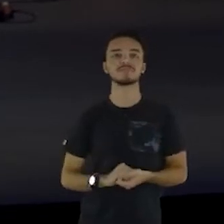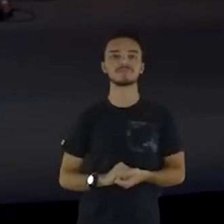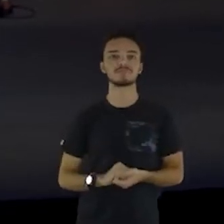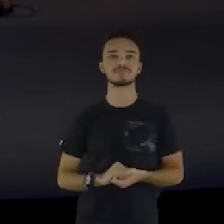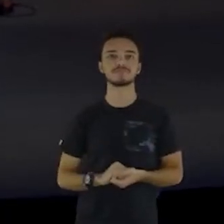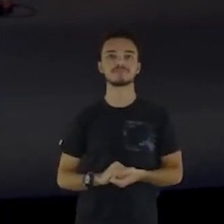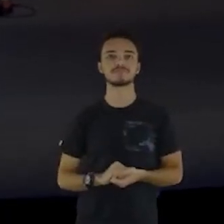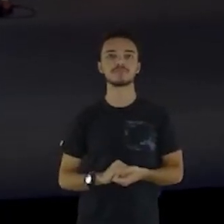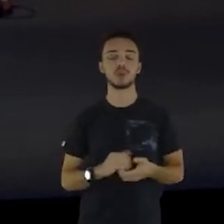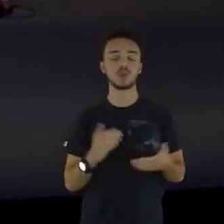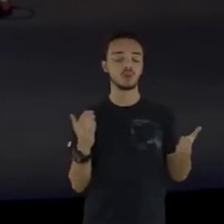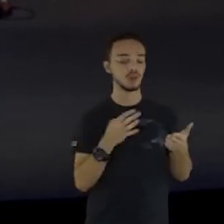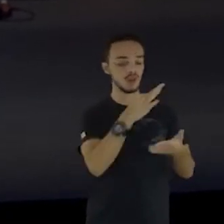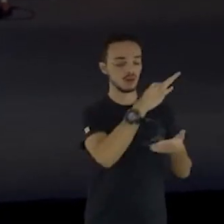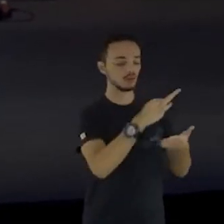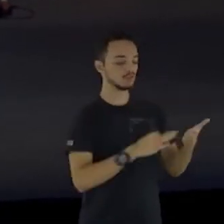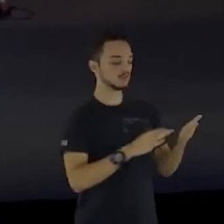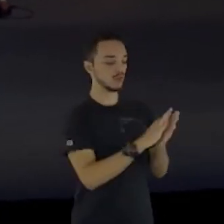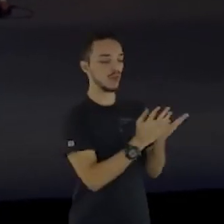Ó.